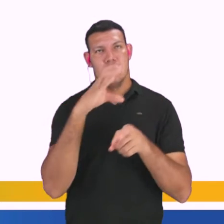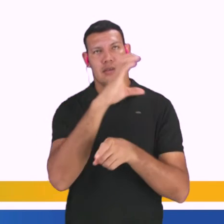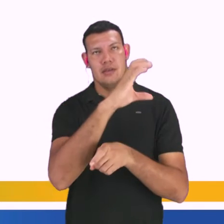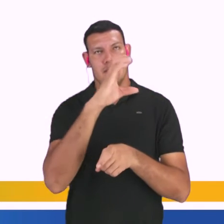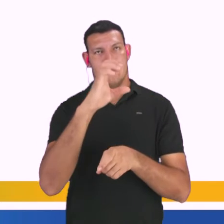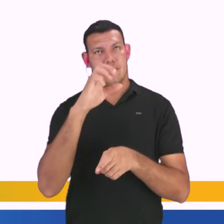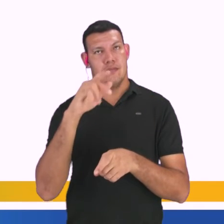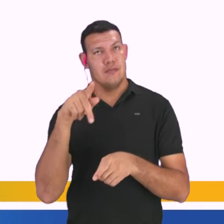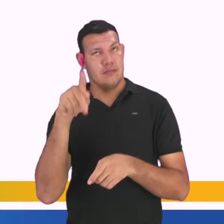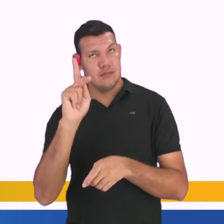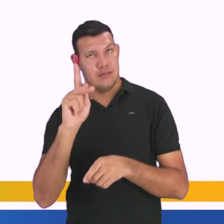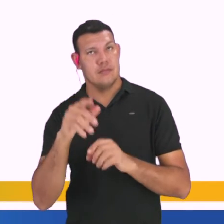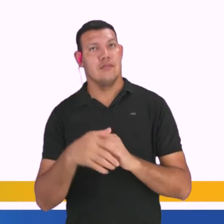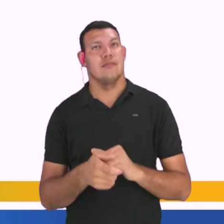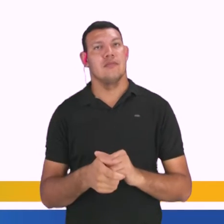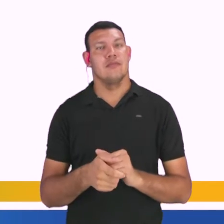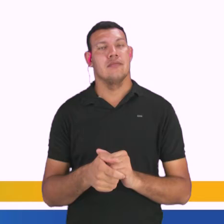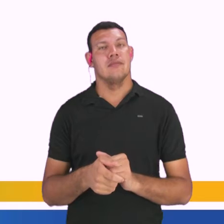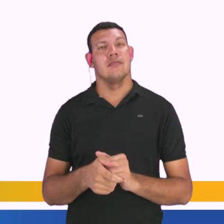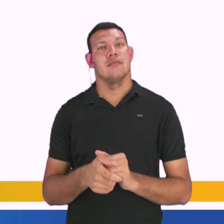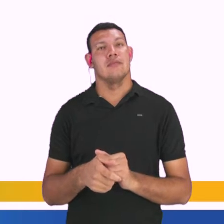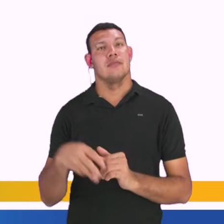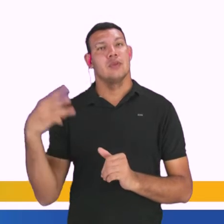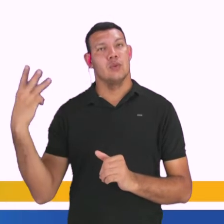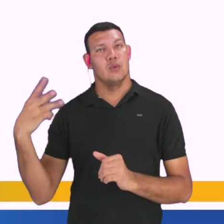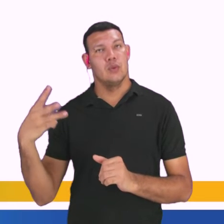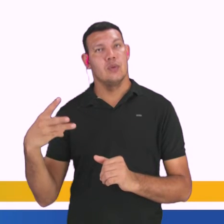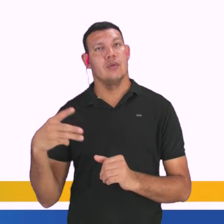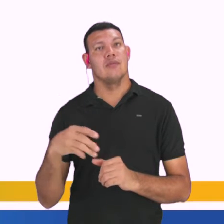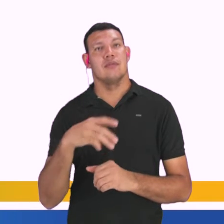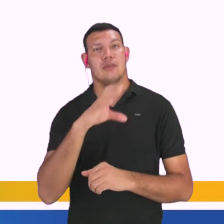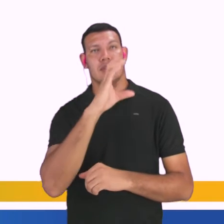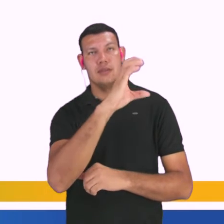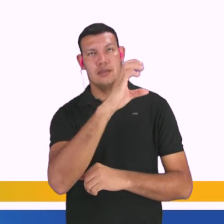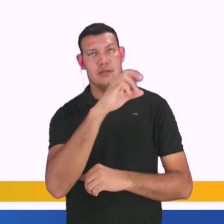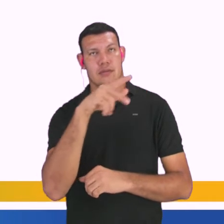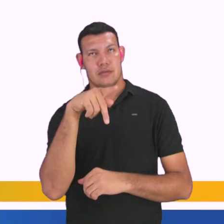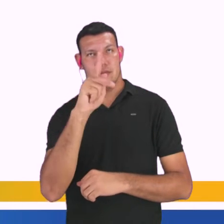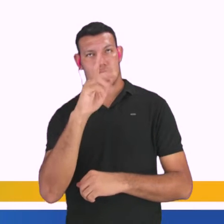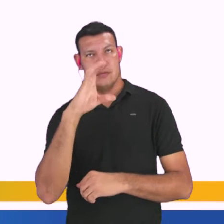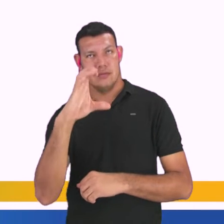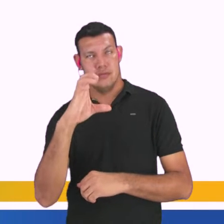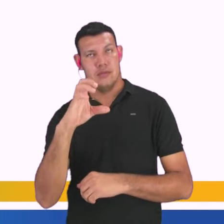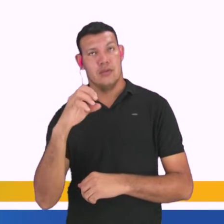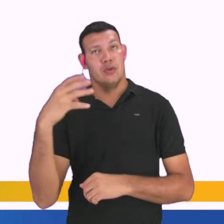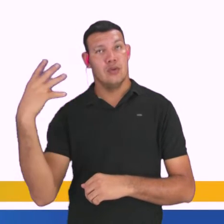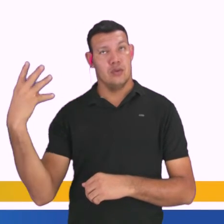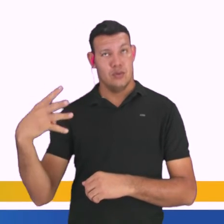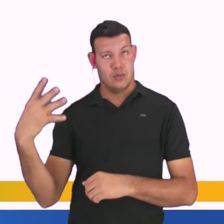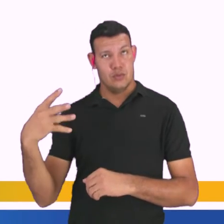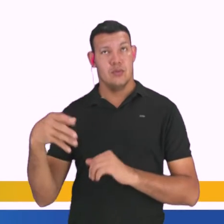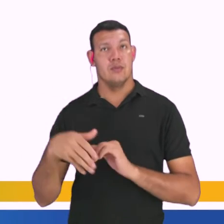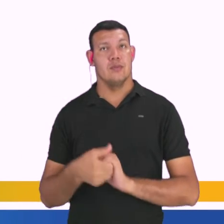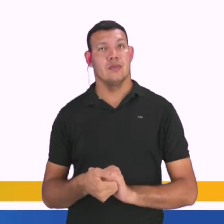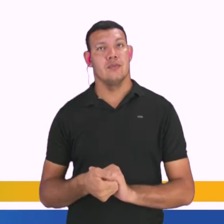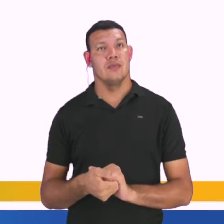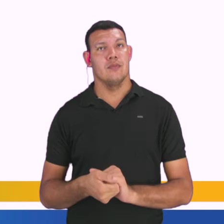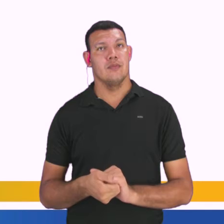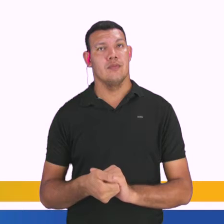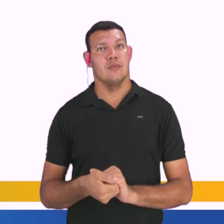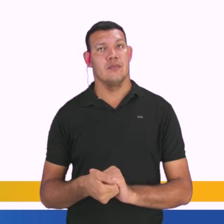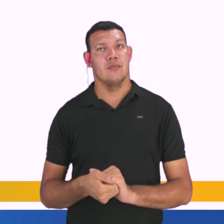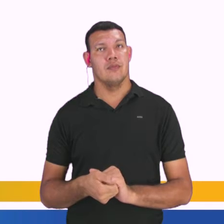nós vamos ter uma coroa uma cara e uma coroa e no quarto lançamento